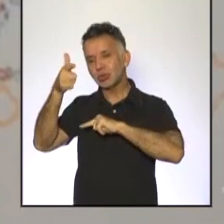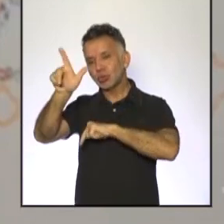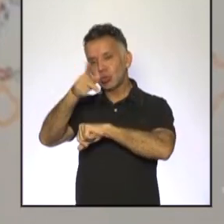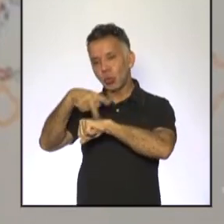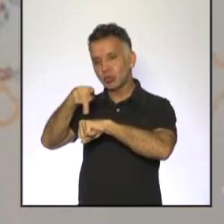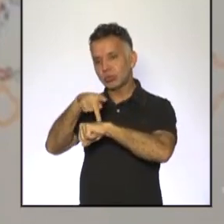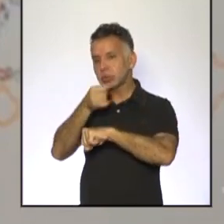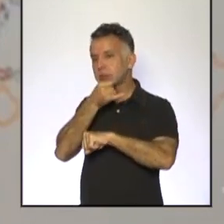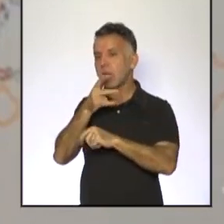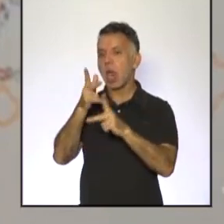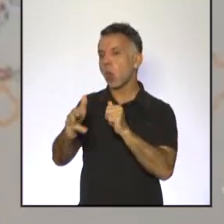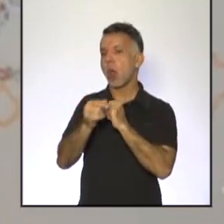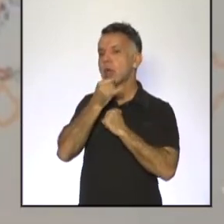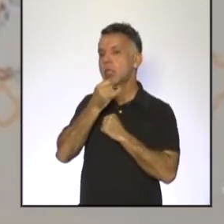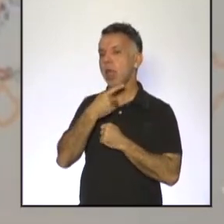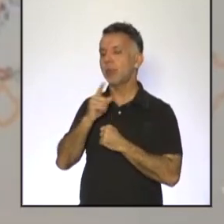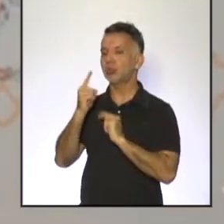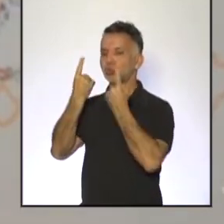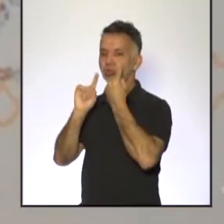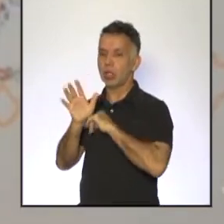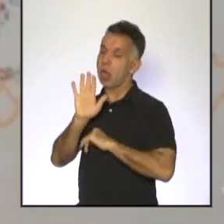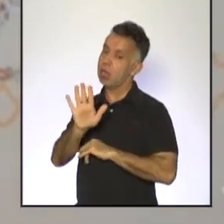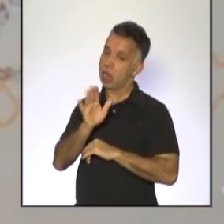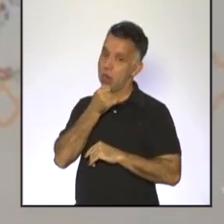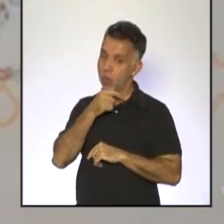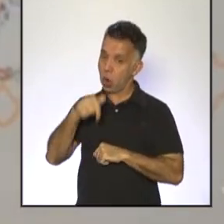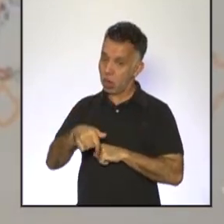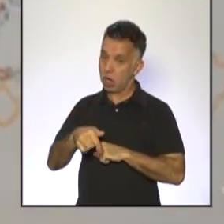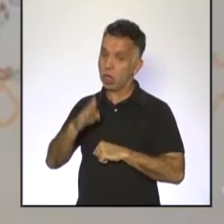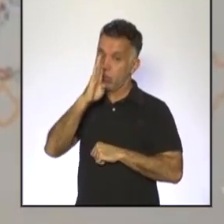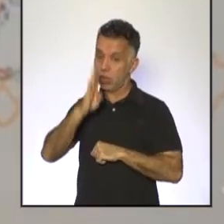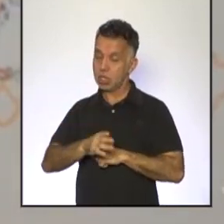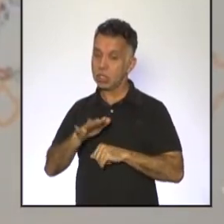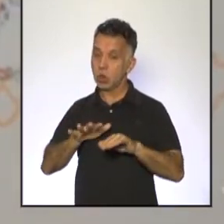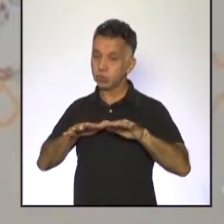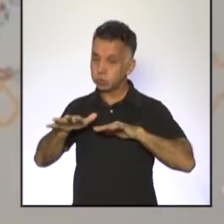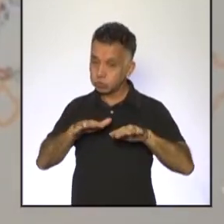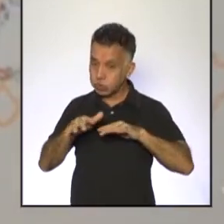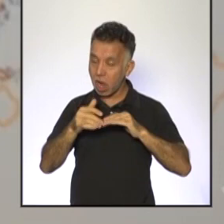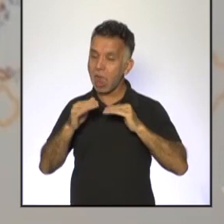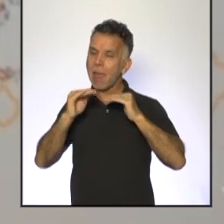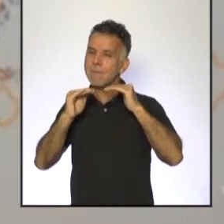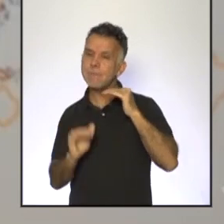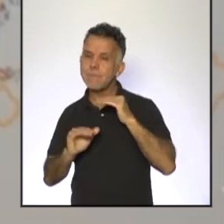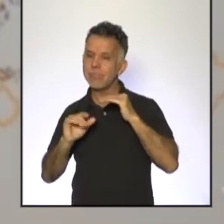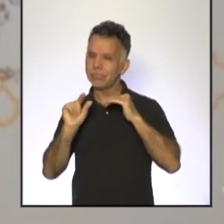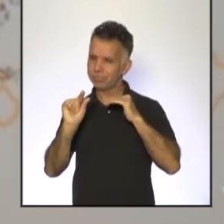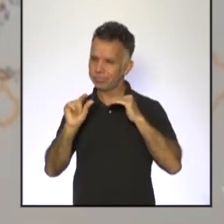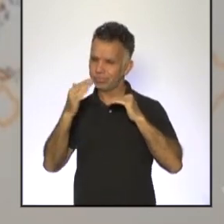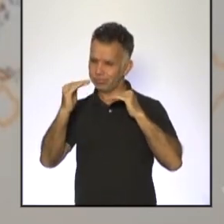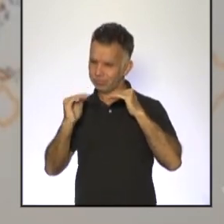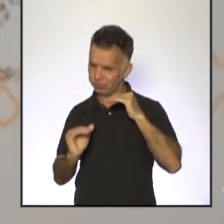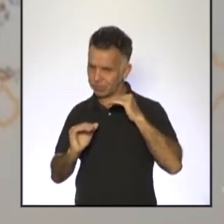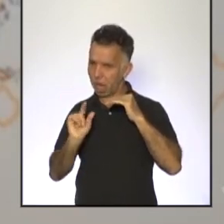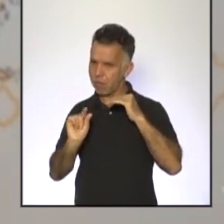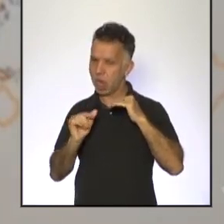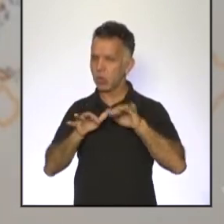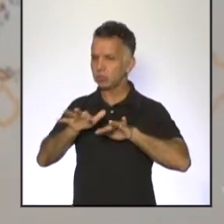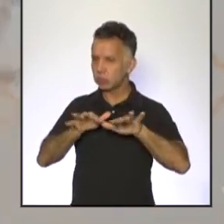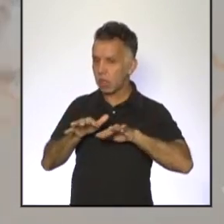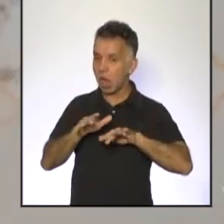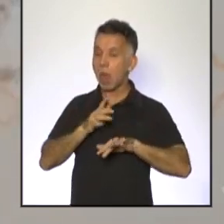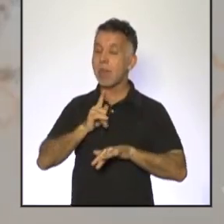no Chile. Os terremotos no Brasil vão envolver magnitudes inferiores. E nesse caso,